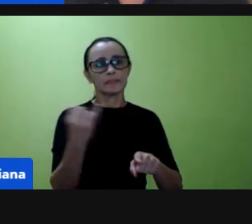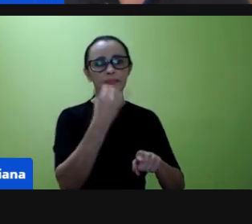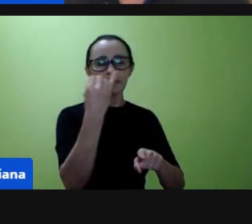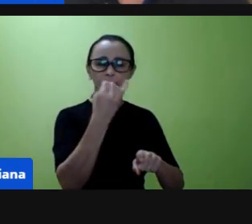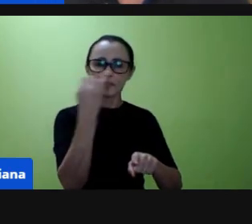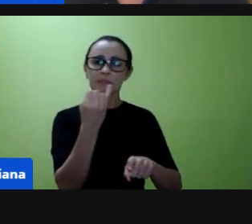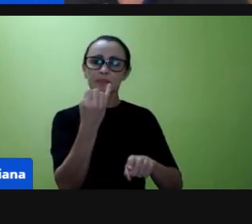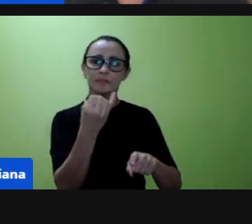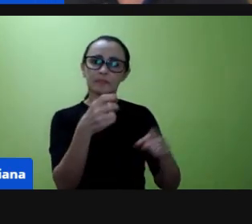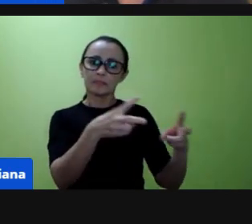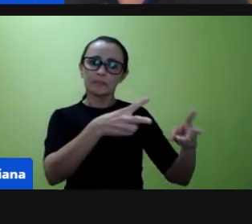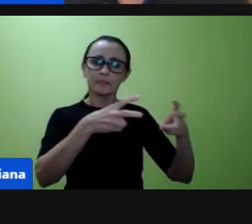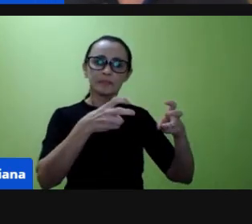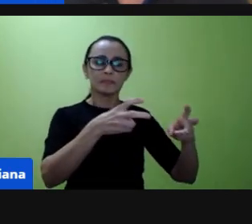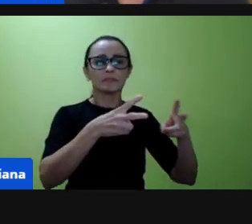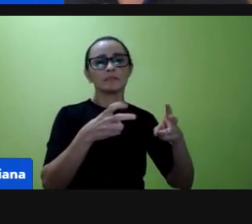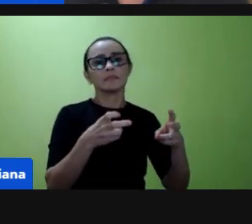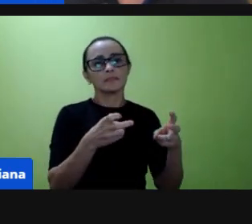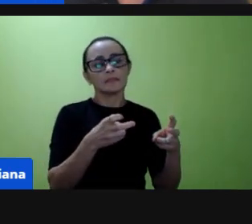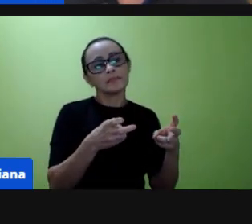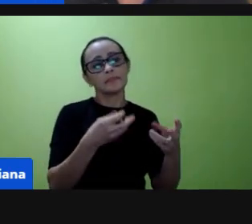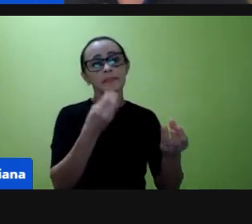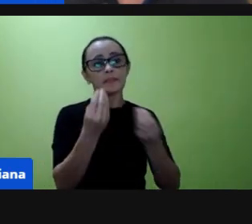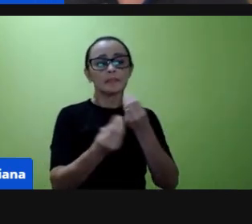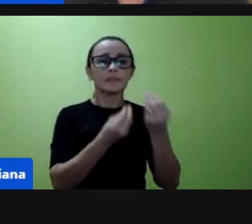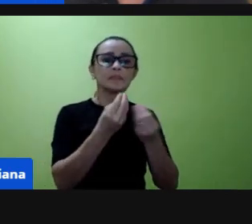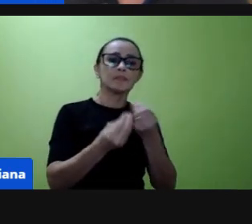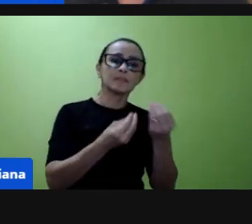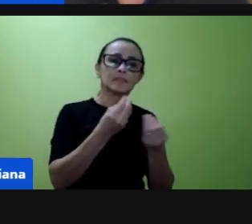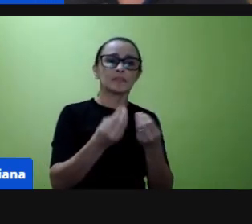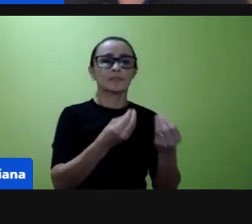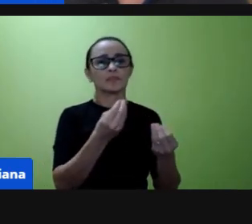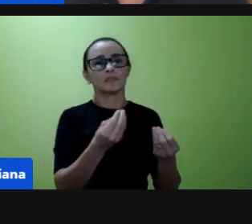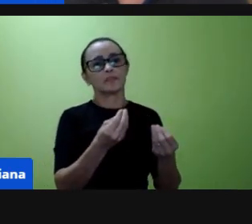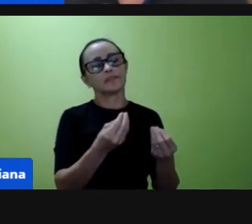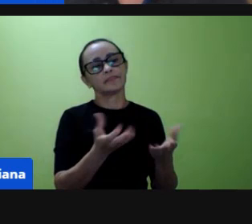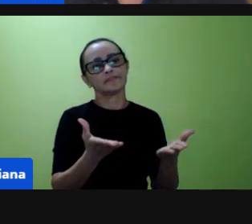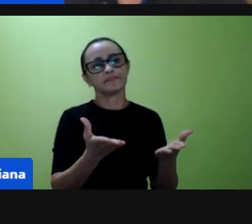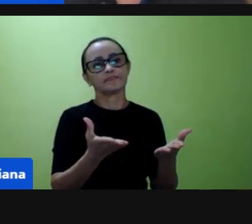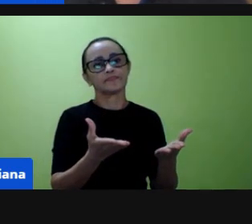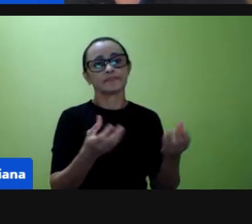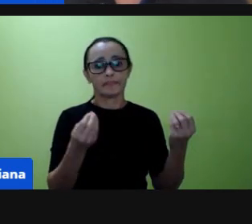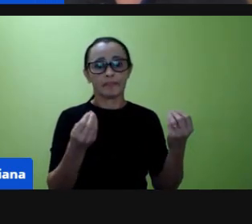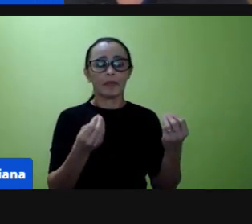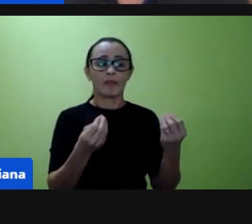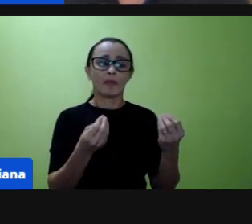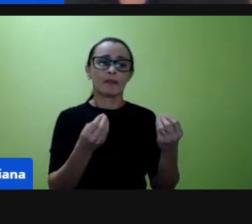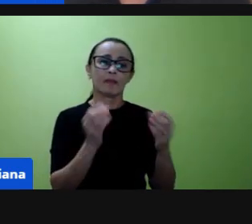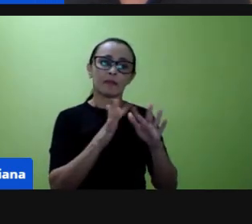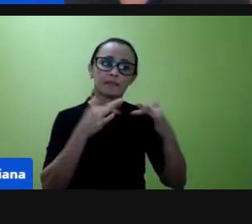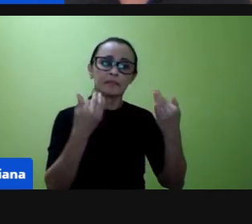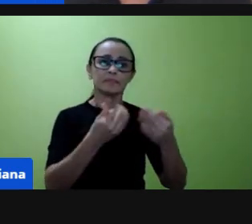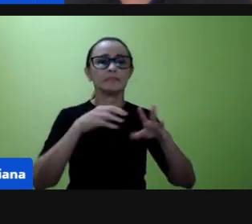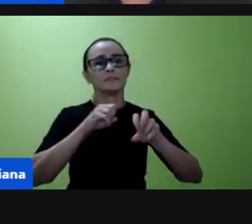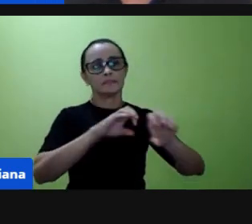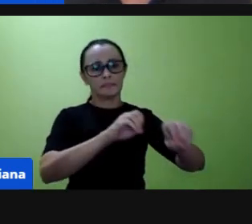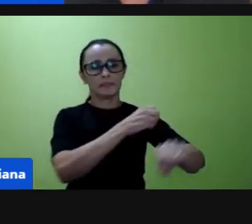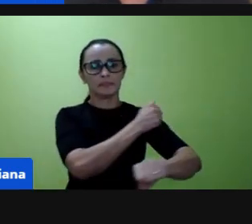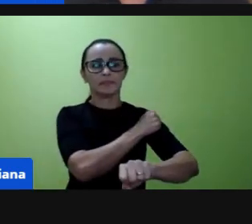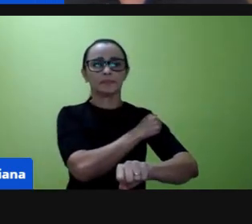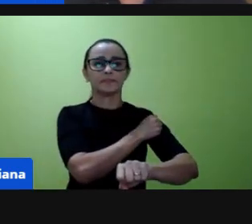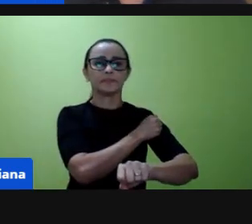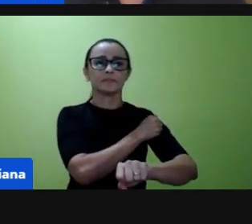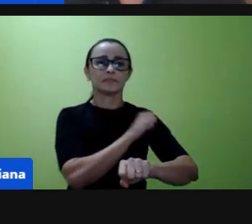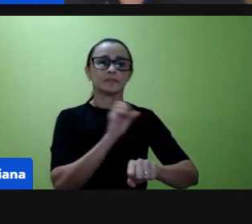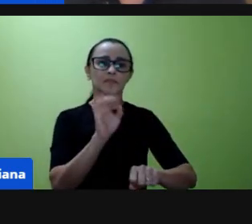uma outra demanda, uma outra exposição, né, diferente, né. Então, assim, só para concluir a pergunta, né, sobre